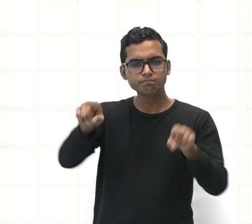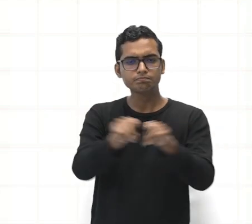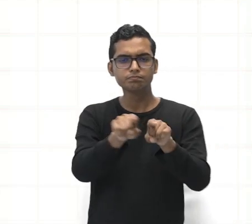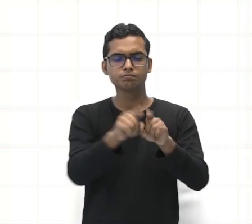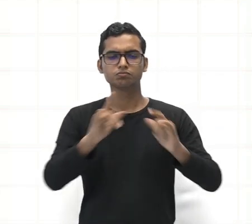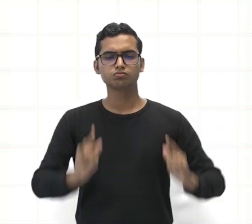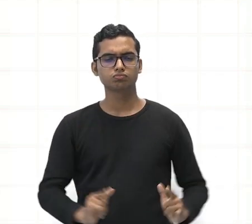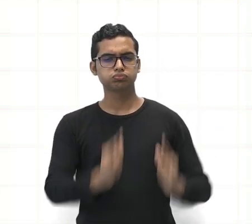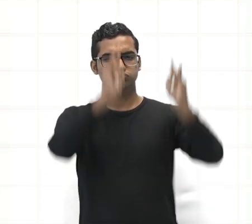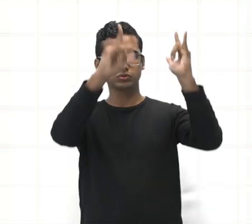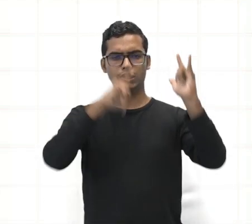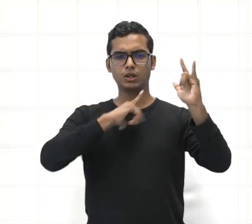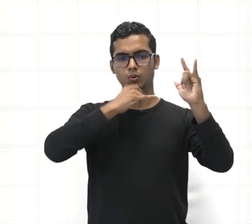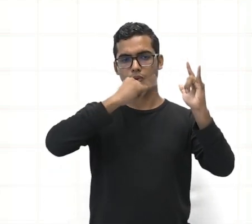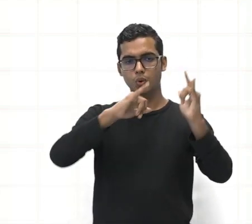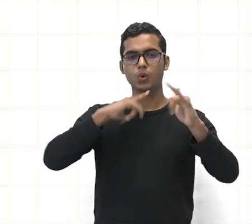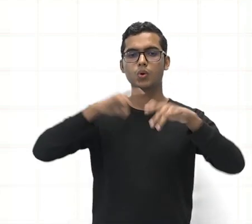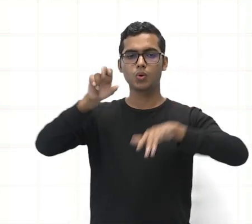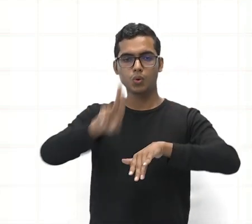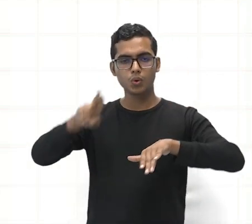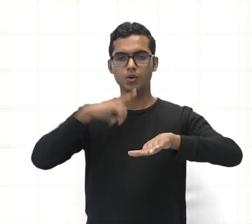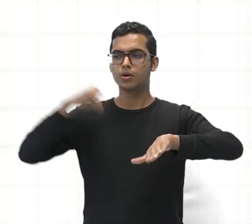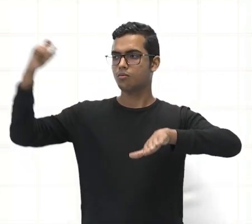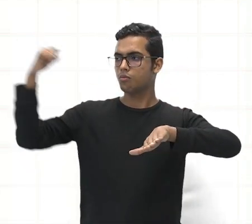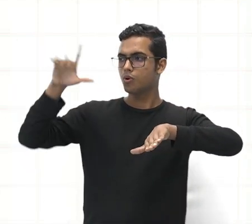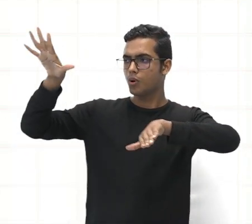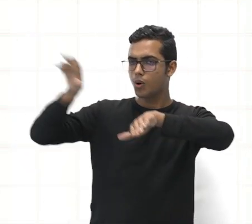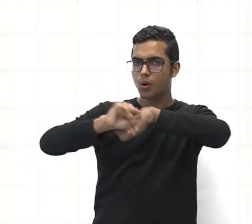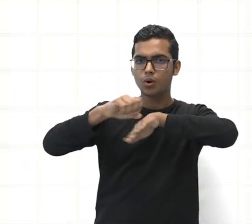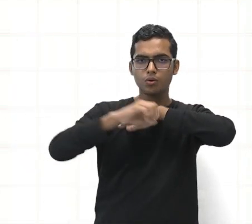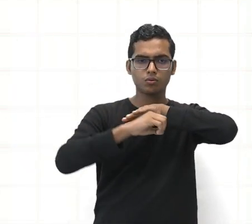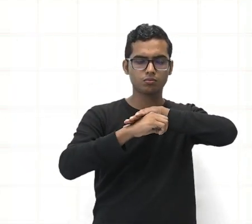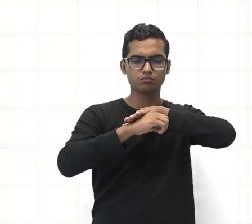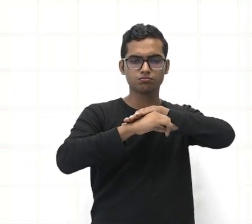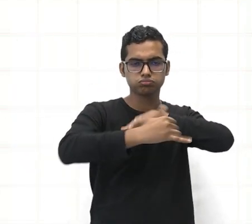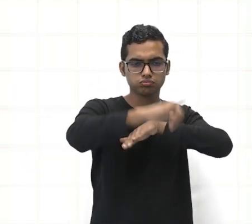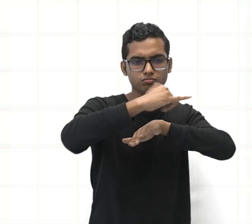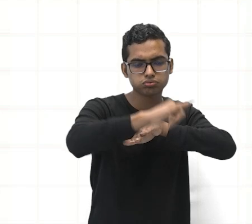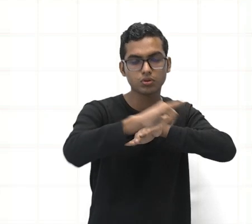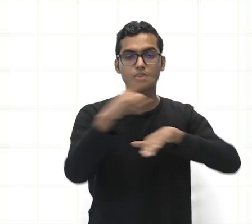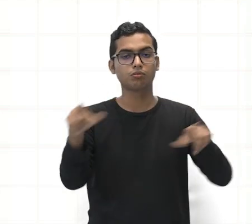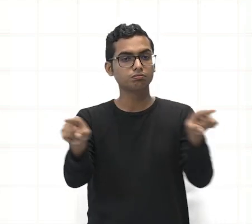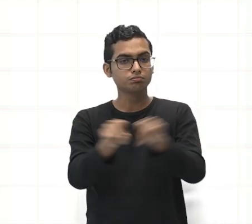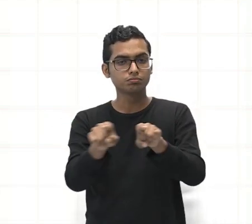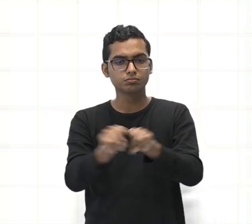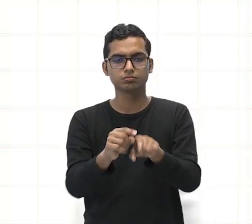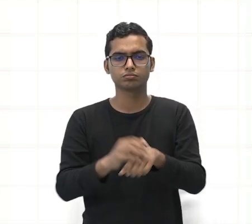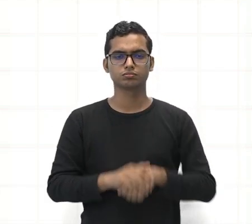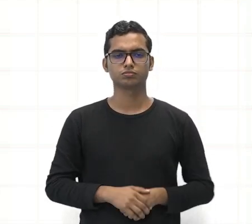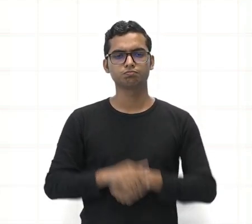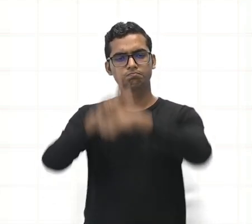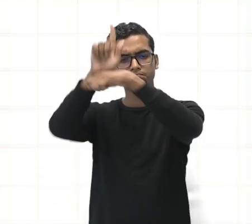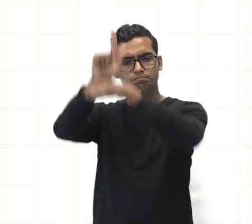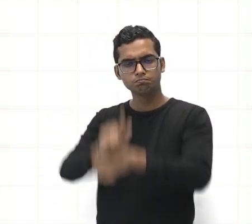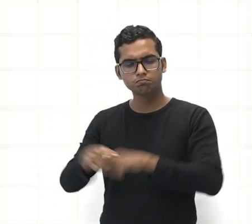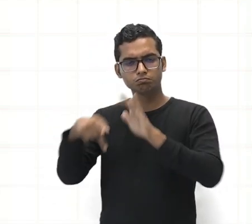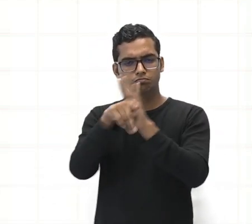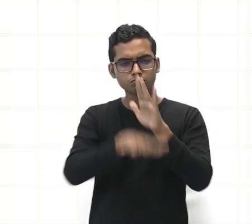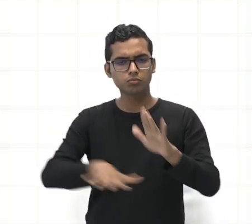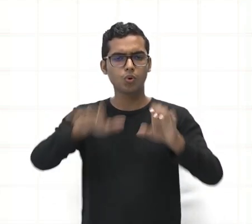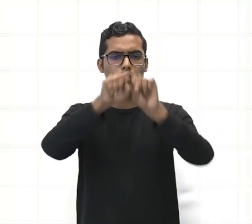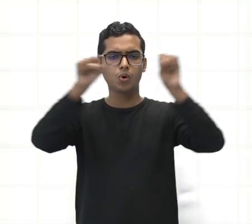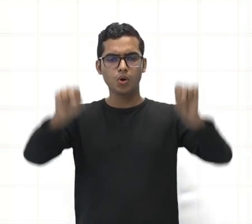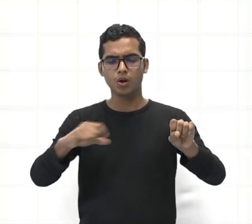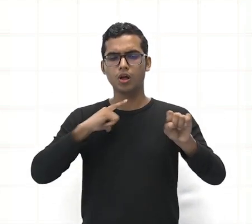com eficiência energética, então utilizando ali, por exemplo, a energia solar, uma gestão, um sistema de gestão